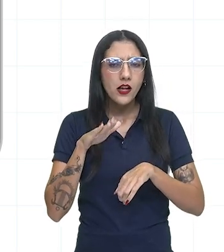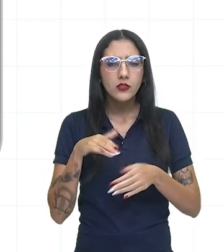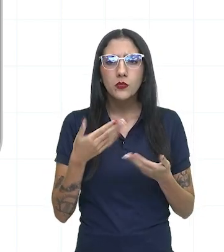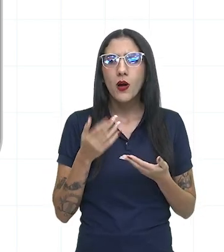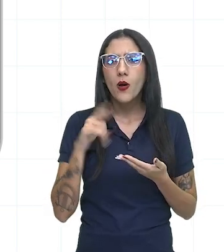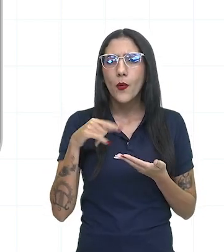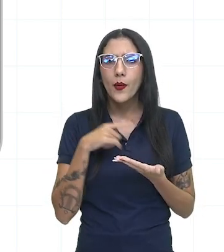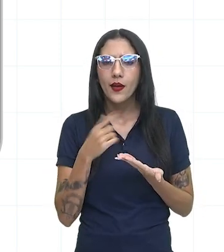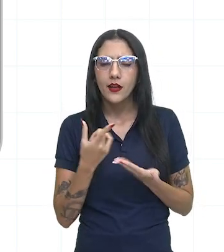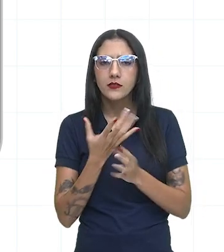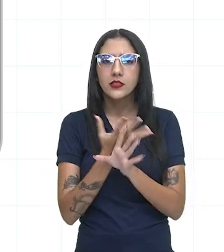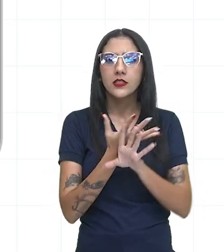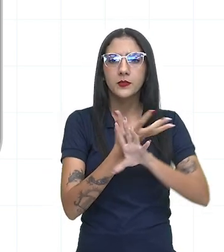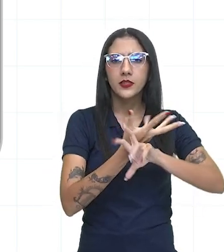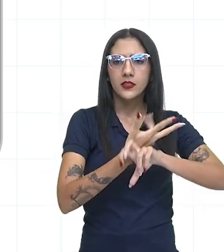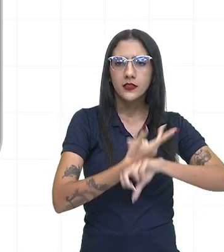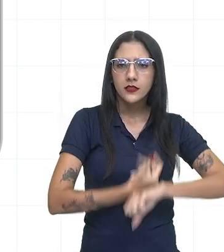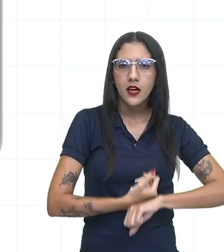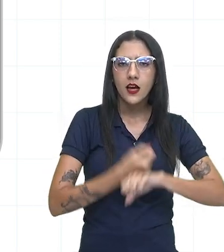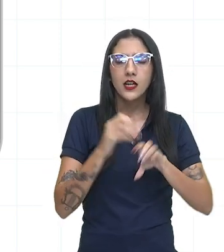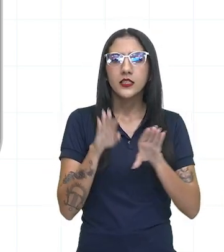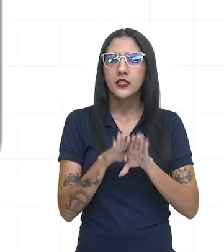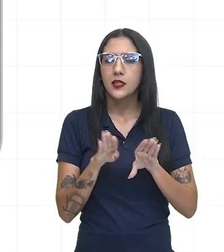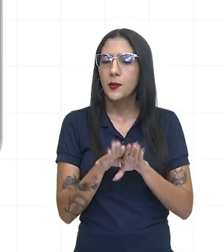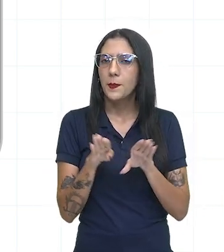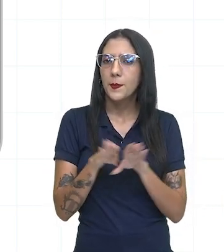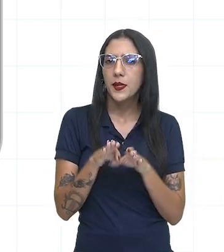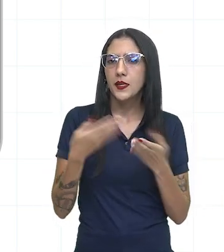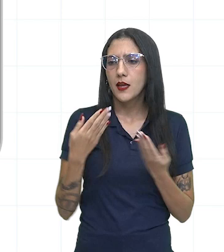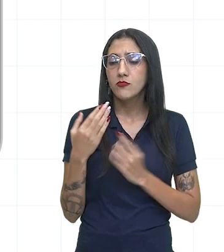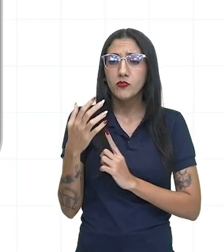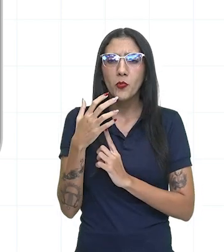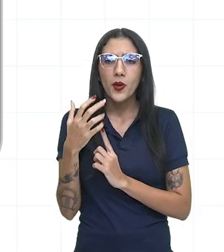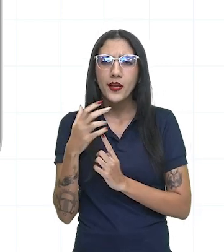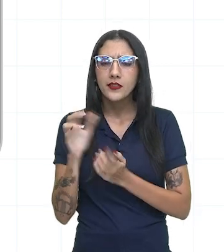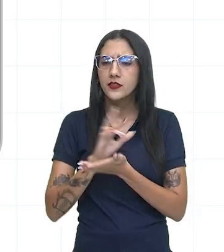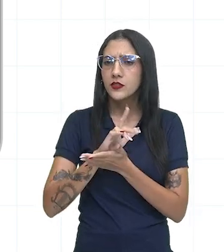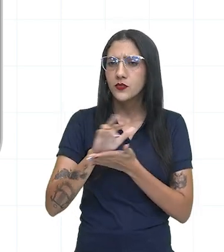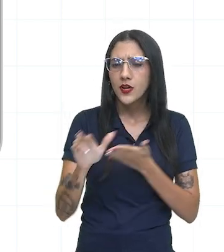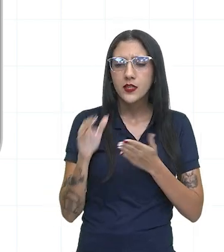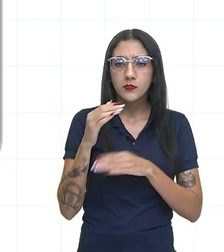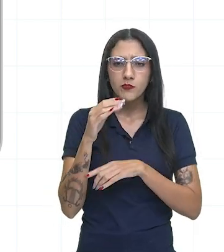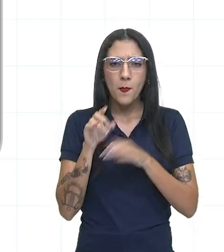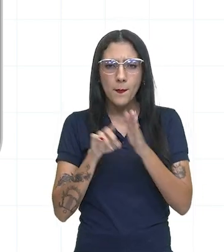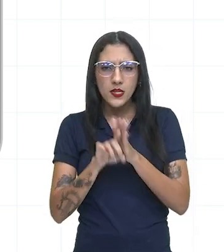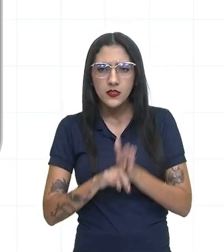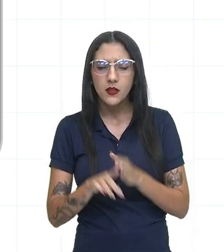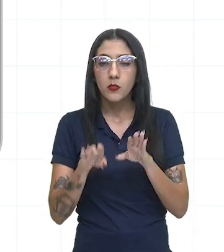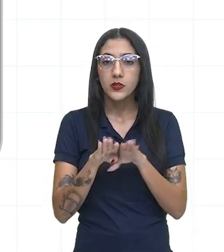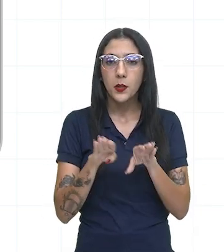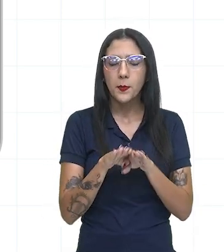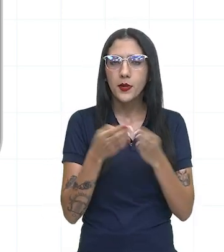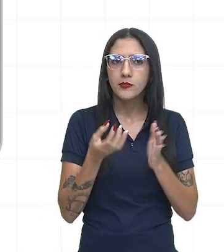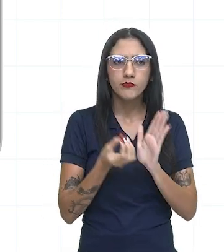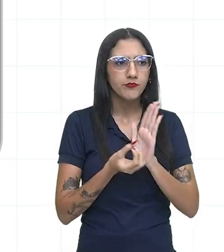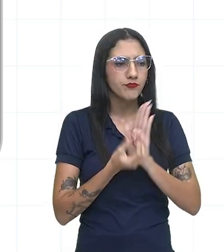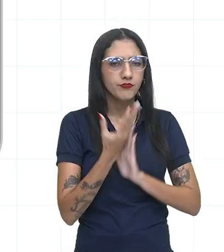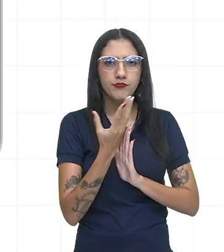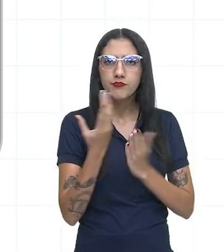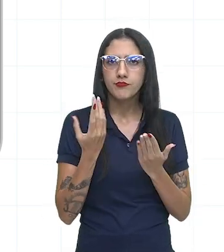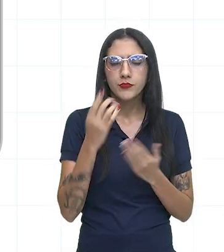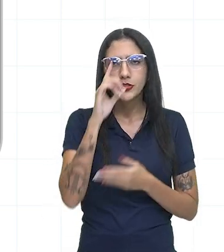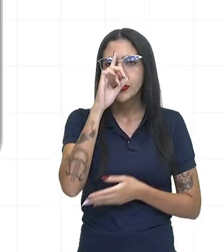a interdisciplinariedade, sobre a inspiração para a investigação, sobre a formulação de